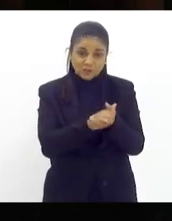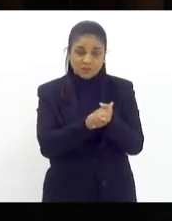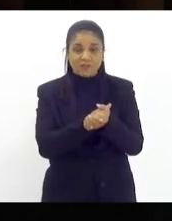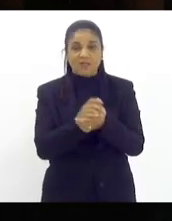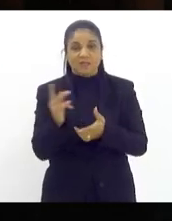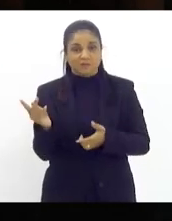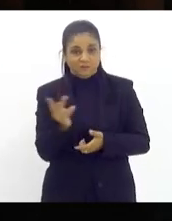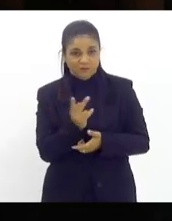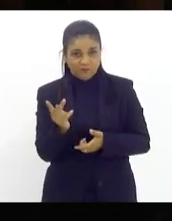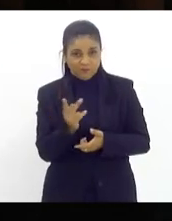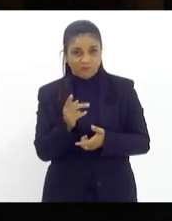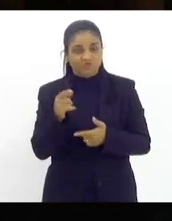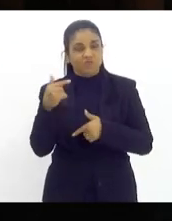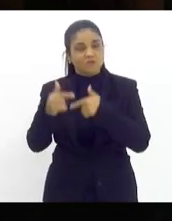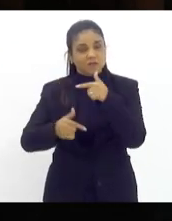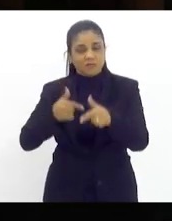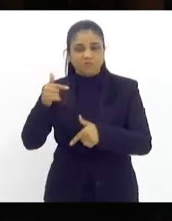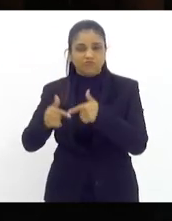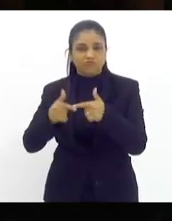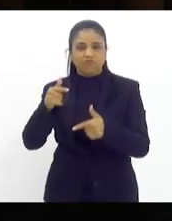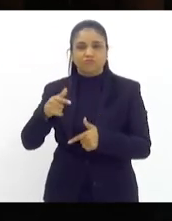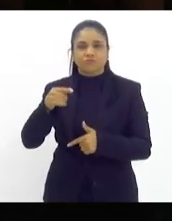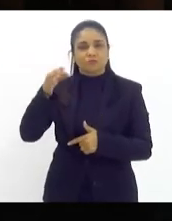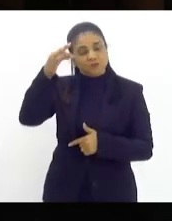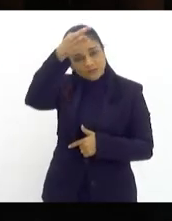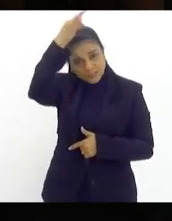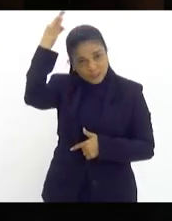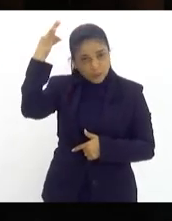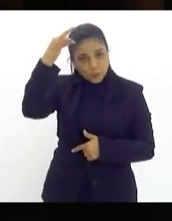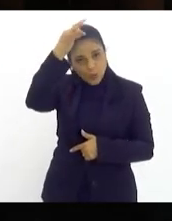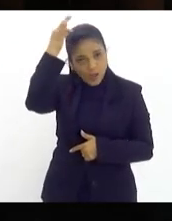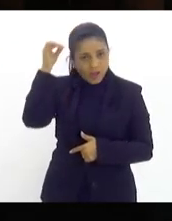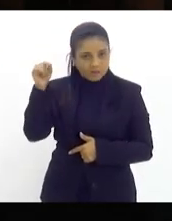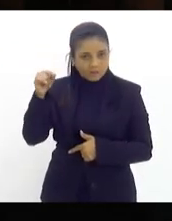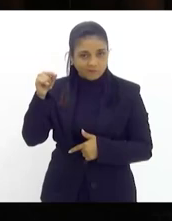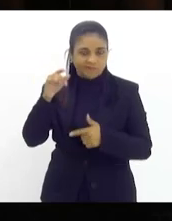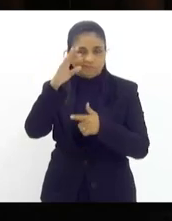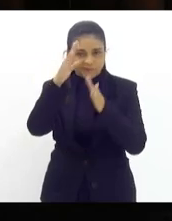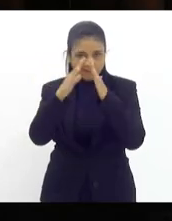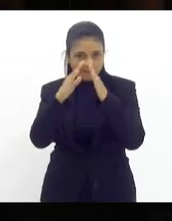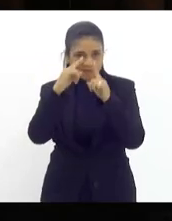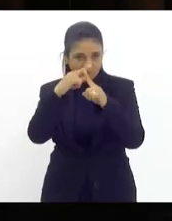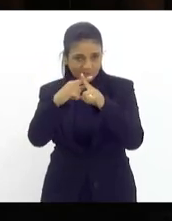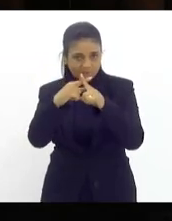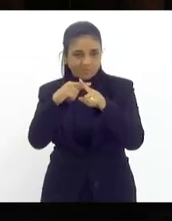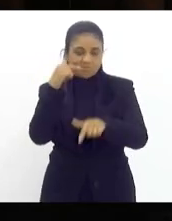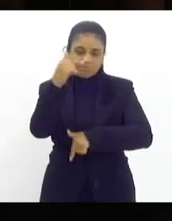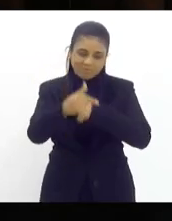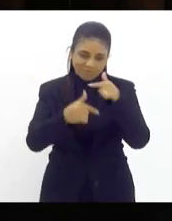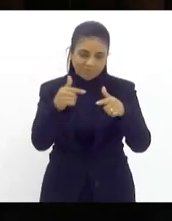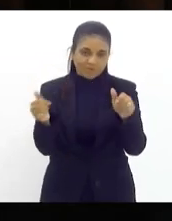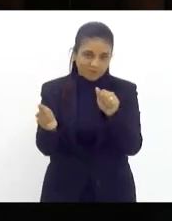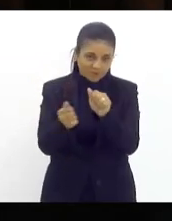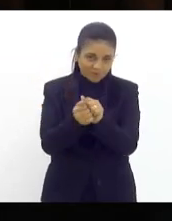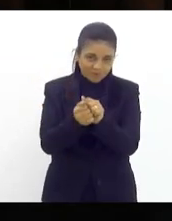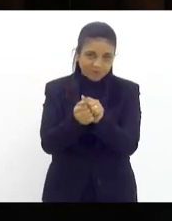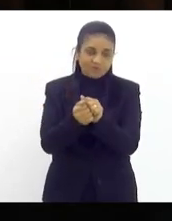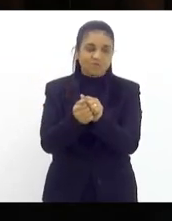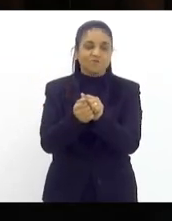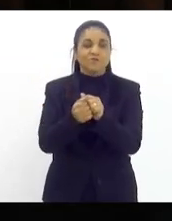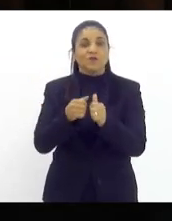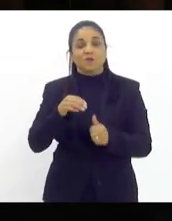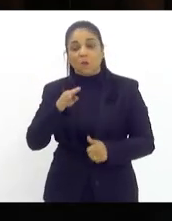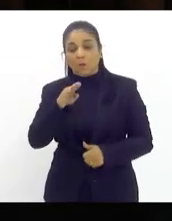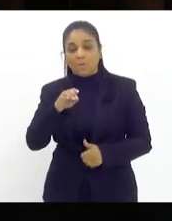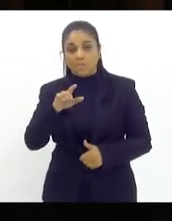santuário inclusive trabalhando a gente diz que agora a mulher tem que ficar lá ela tá trabalhando lá no santuário para fazer com que as coisas aconteçam e o metal